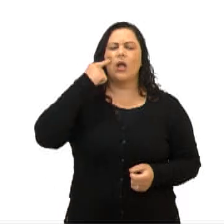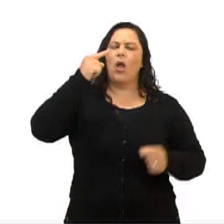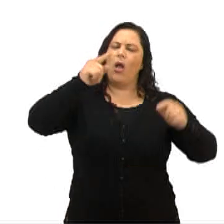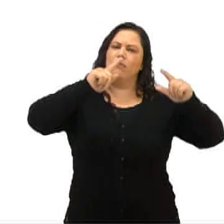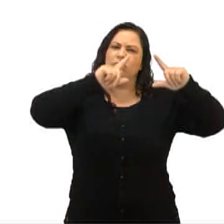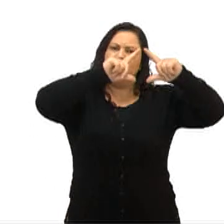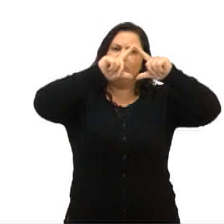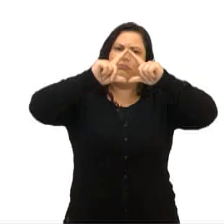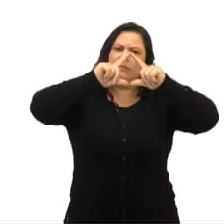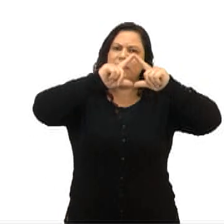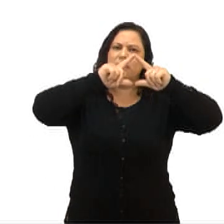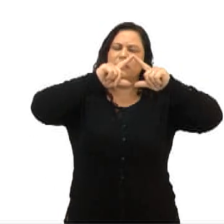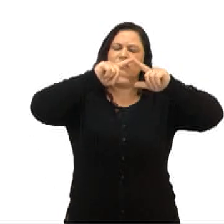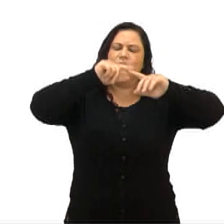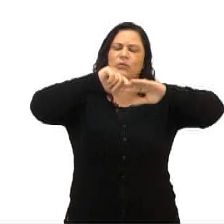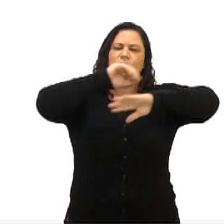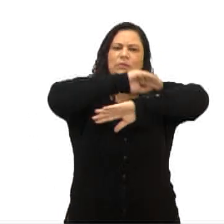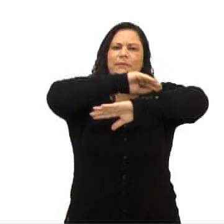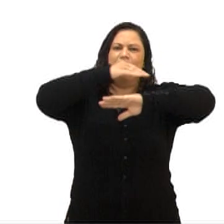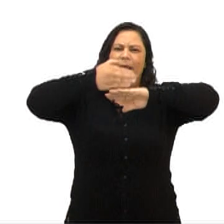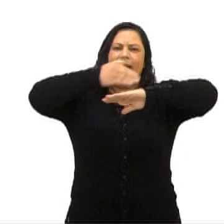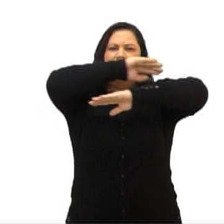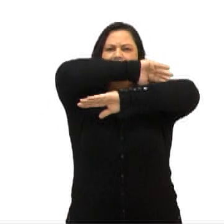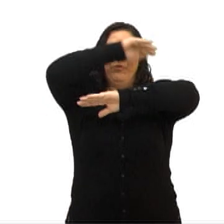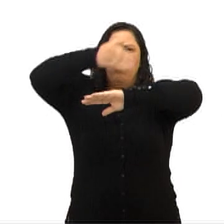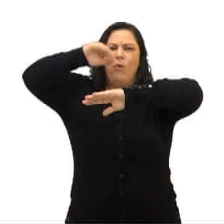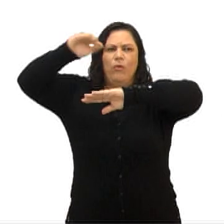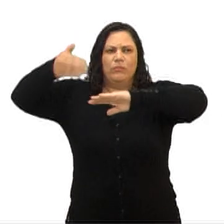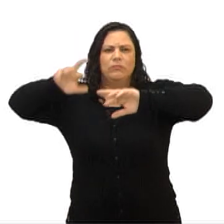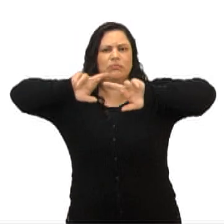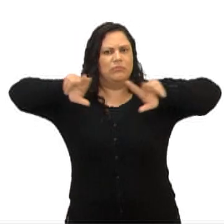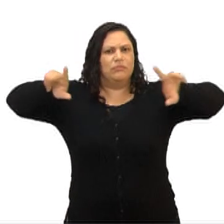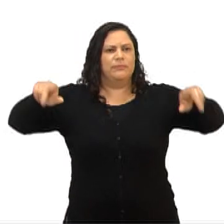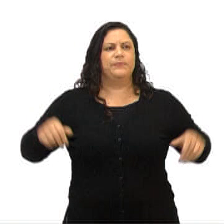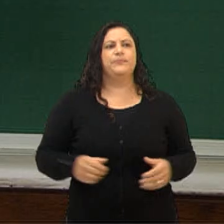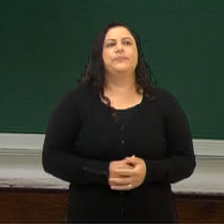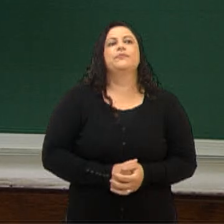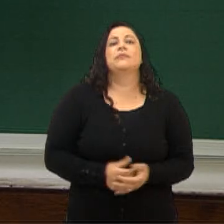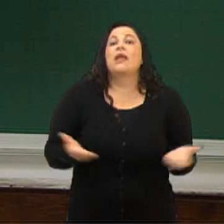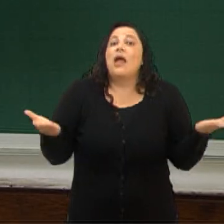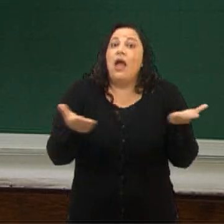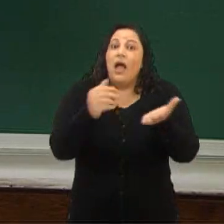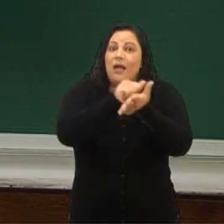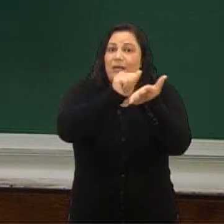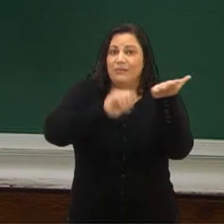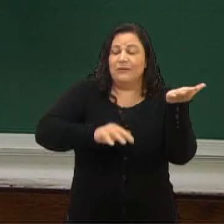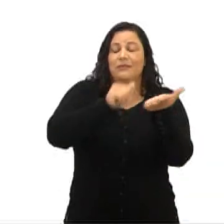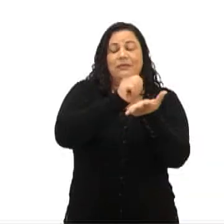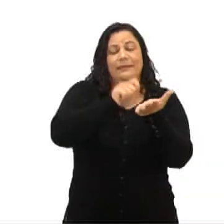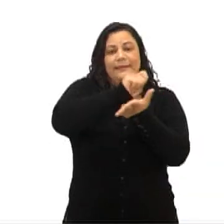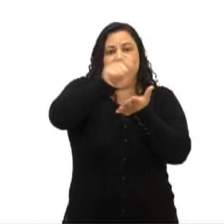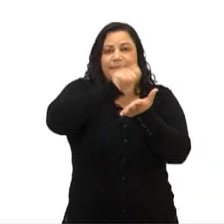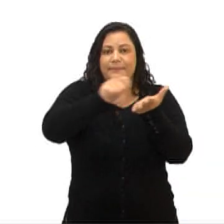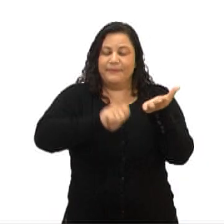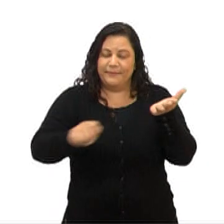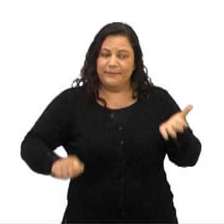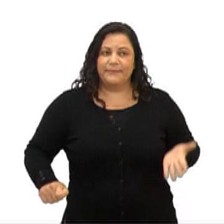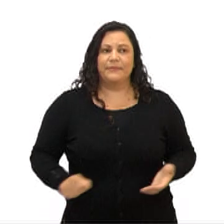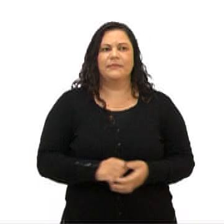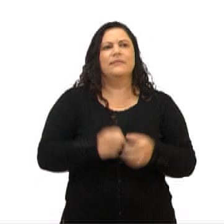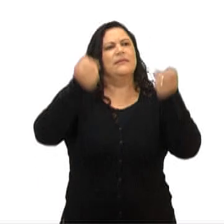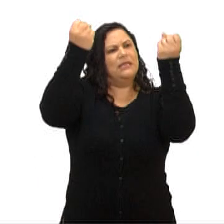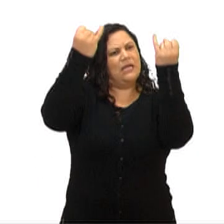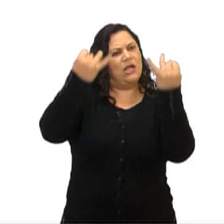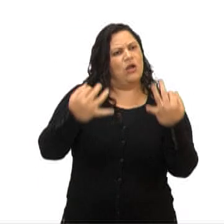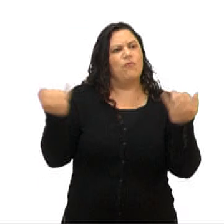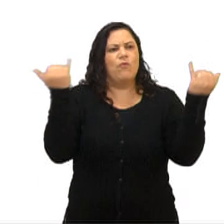telhado em forma de prisma, né? Então vamos lá. Escreva as seguintes informações sobre Paul Cézanne, características de